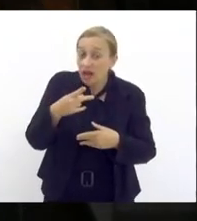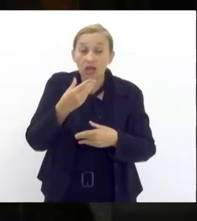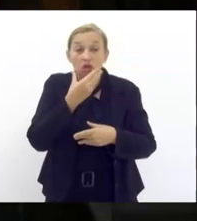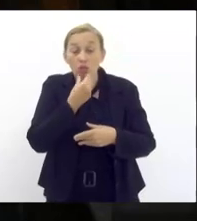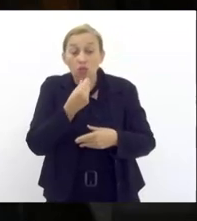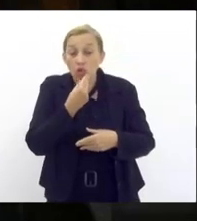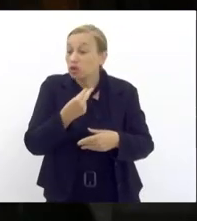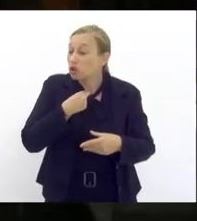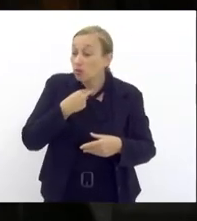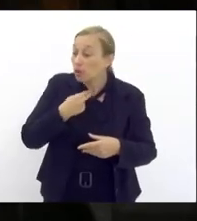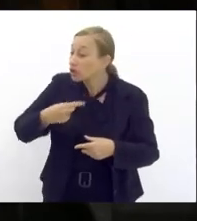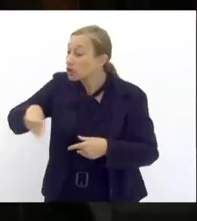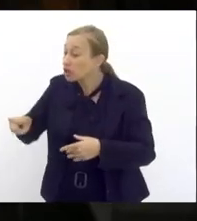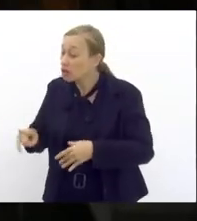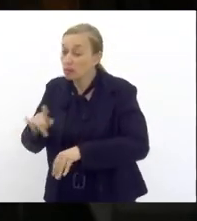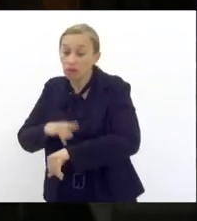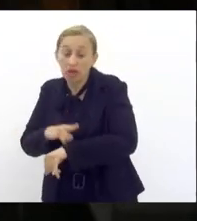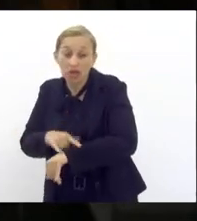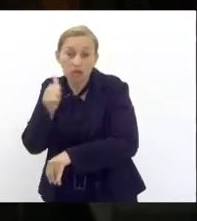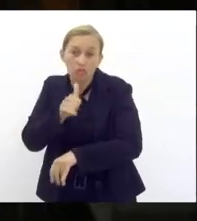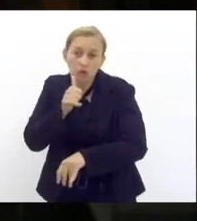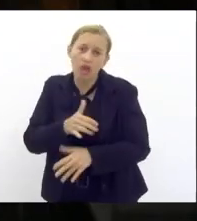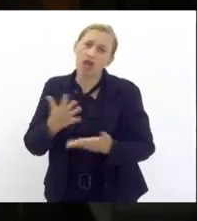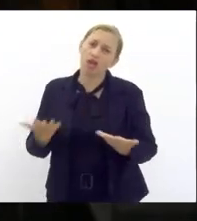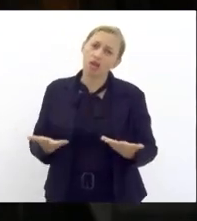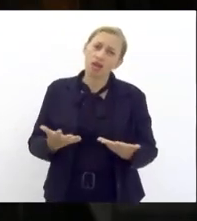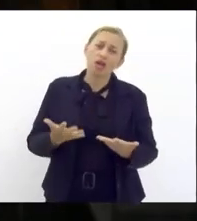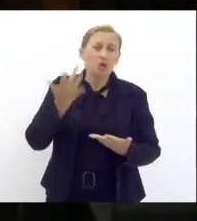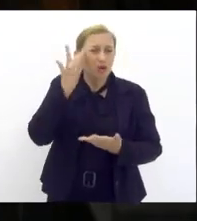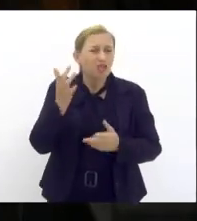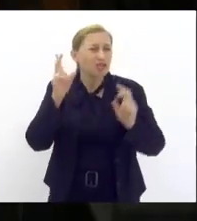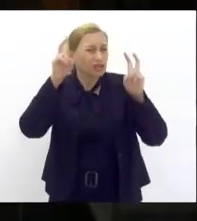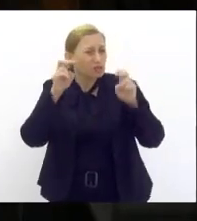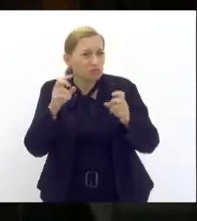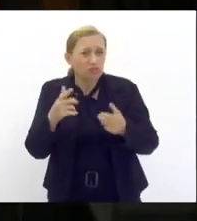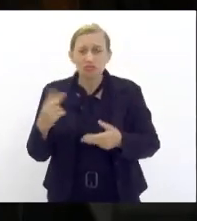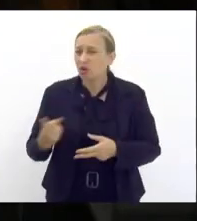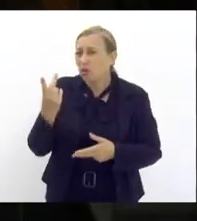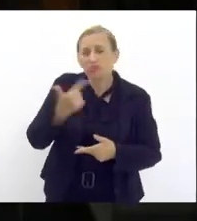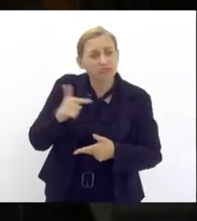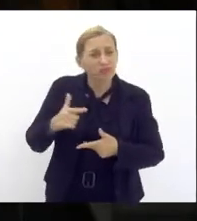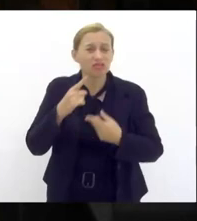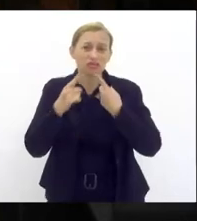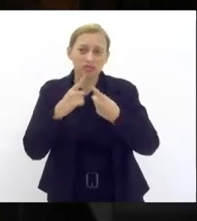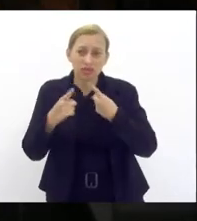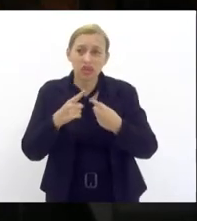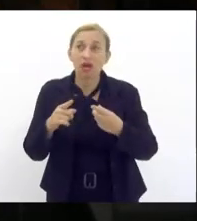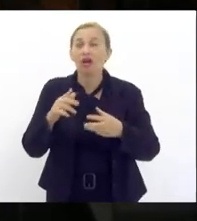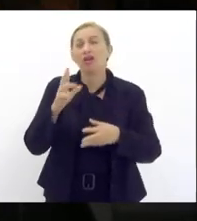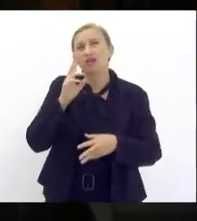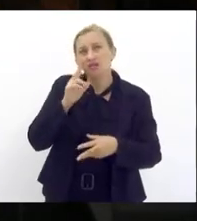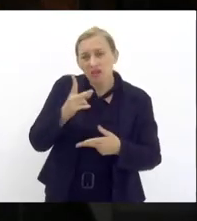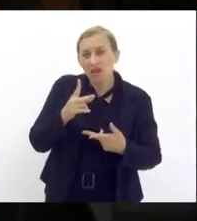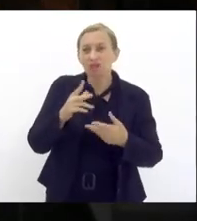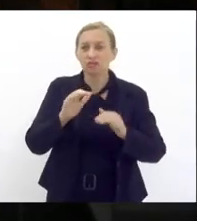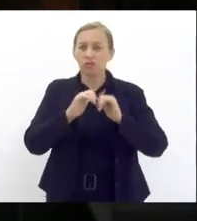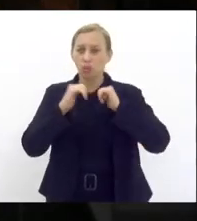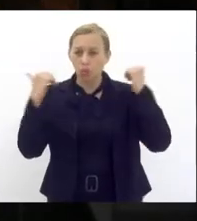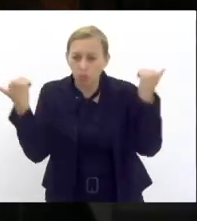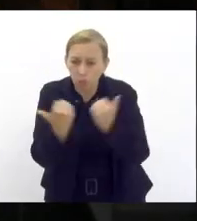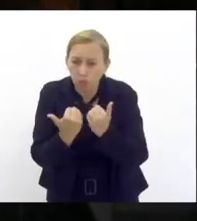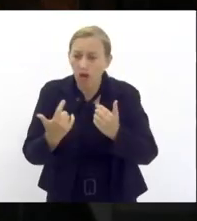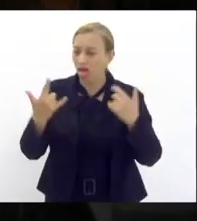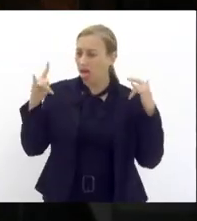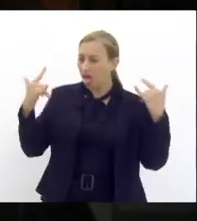são situações que, pô, não vale a pena, cara. Acho que não vale a pena nem debater, porque é muito claro, sabe? Imagina isso no estádio de futebol, imagina isso no Rock in Rio, em